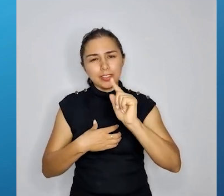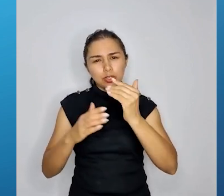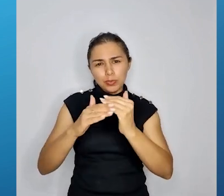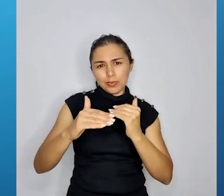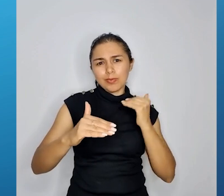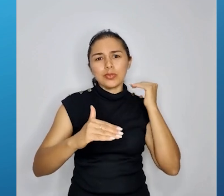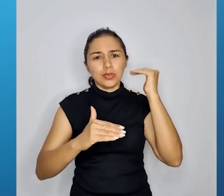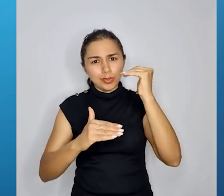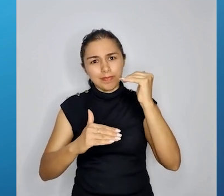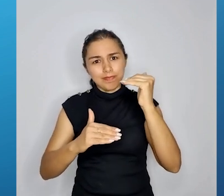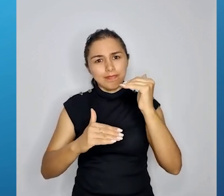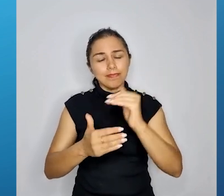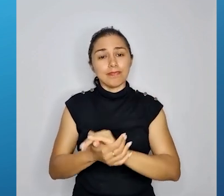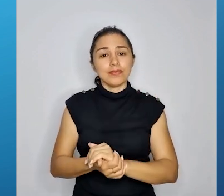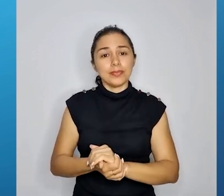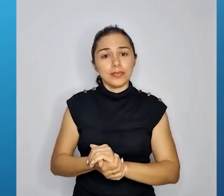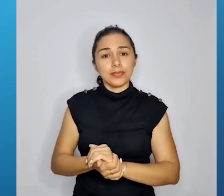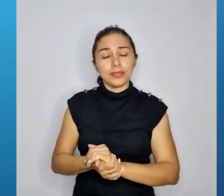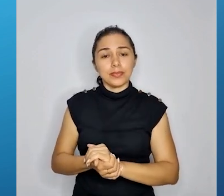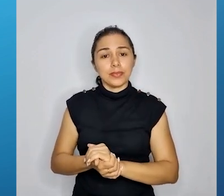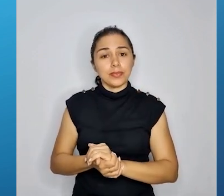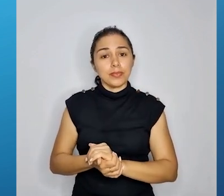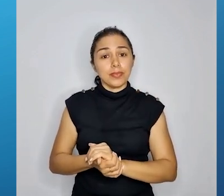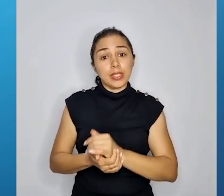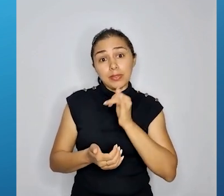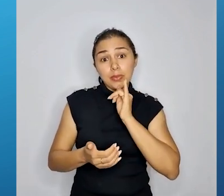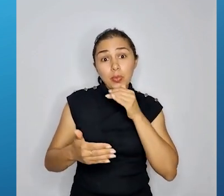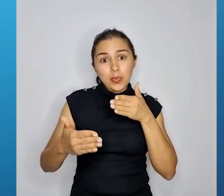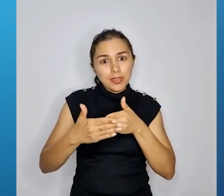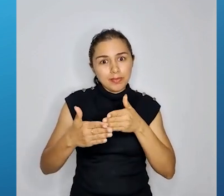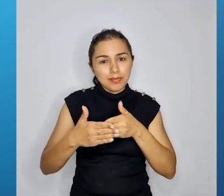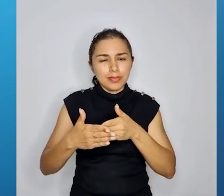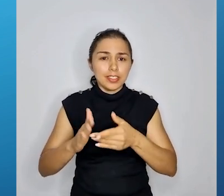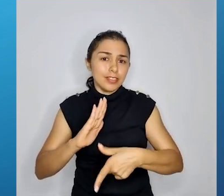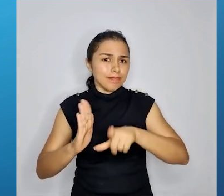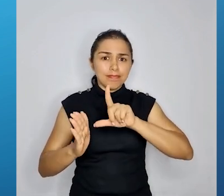superar, às vezes, seu próprio recorde, ou às vezes um limite ao qual